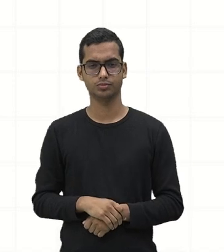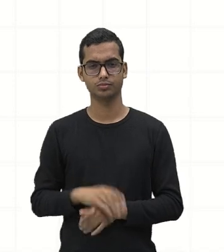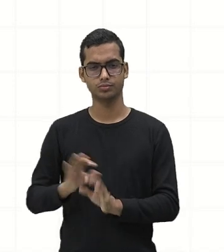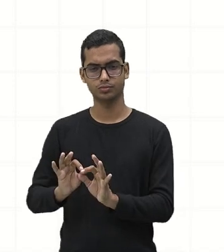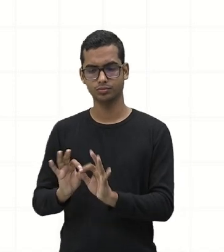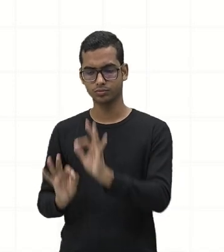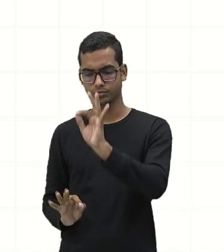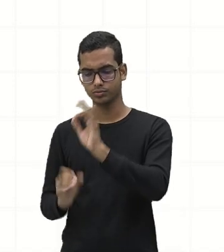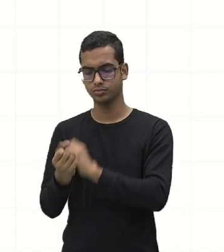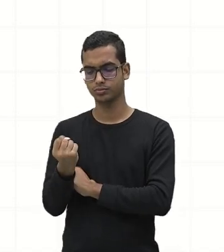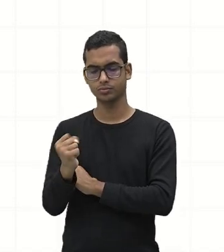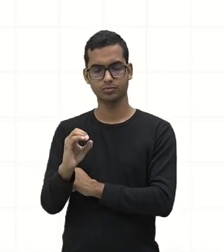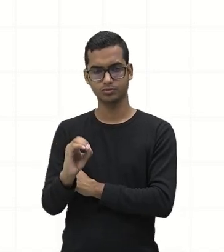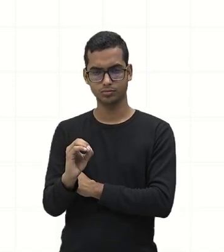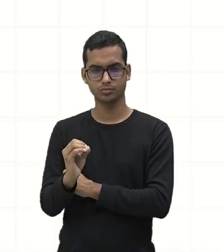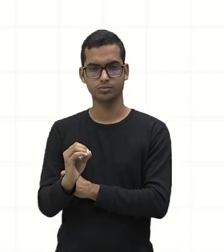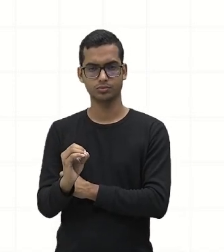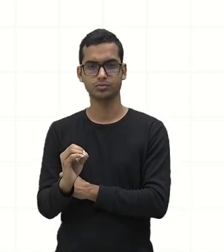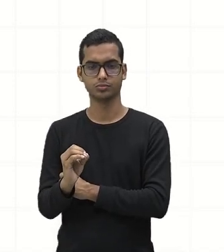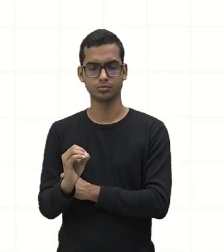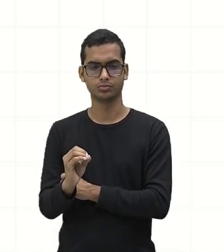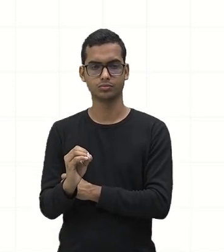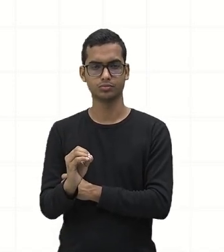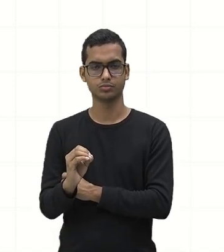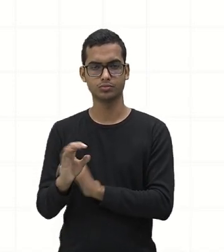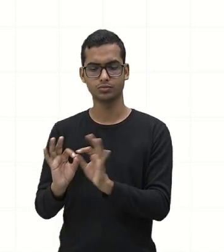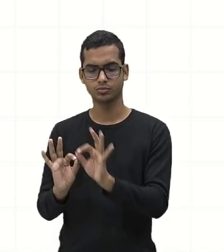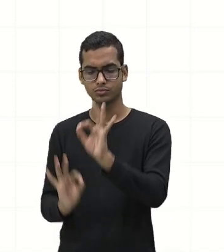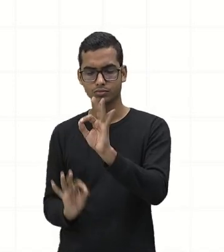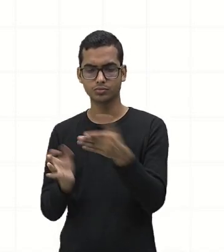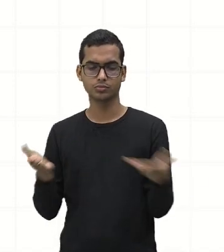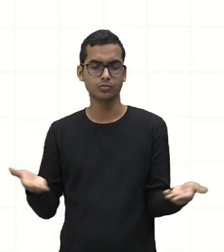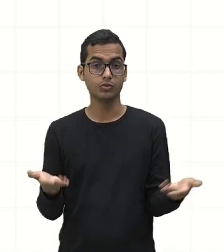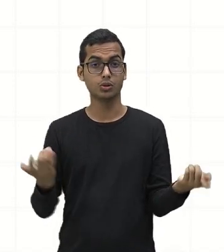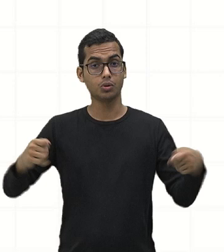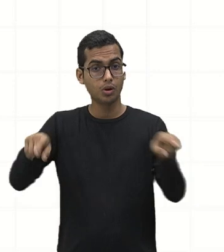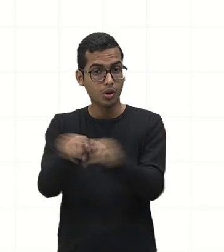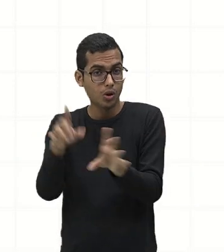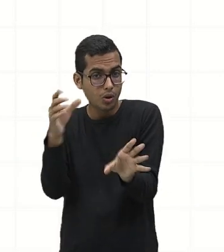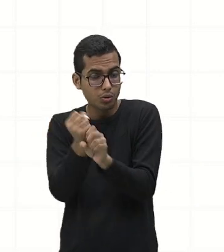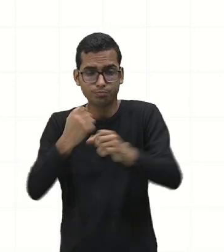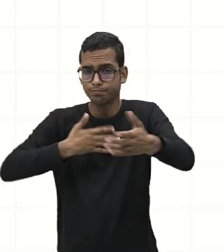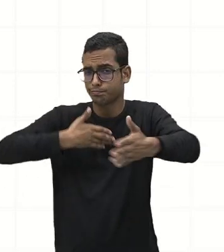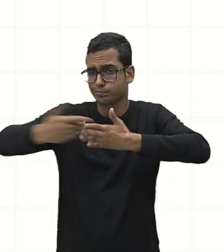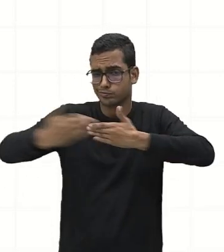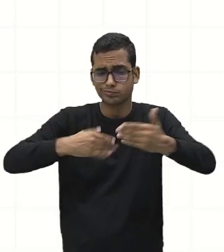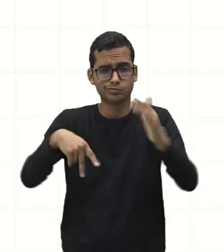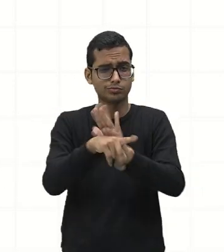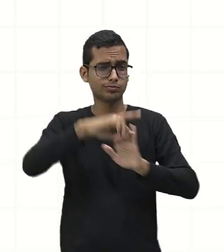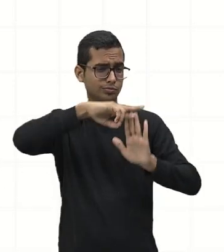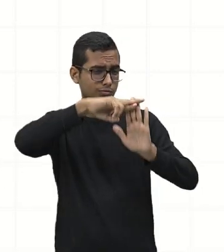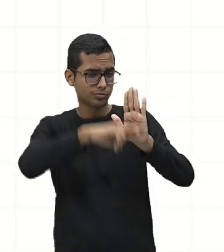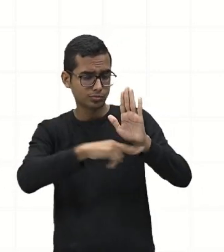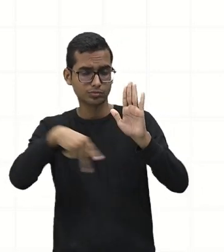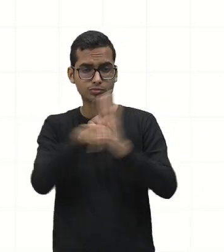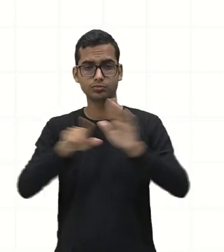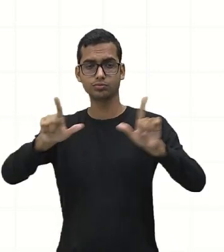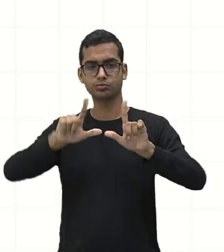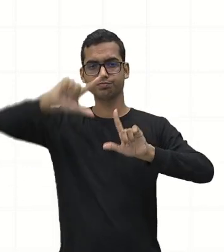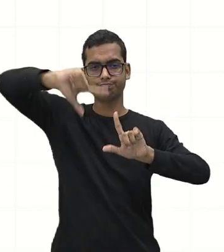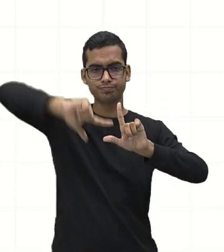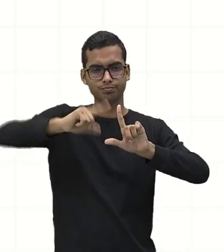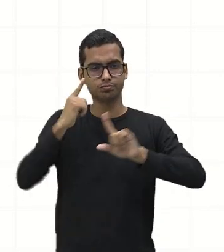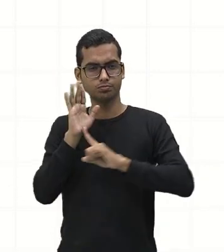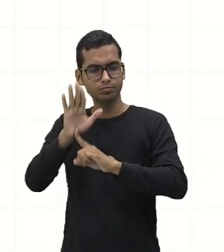comprimento. Então, observe o seguinte, eu posso trabalhar qualquer uma daquelas regras de proporcionalidade lá,